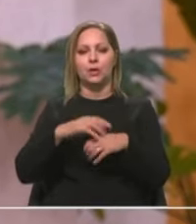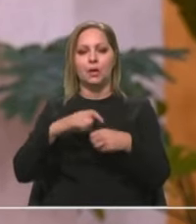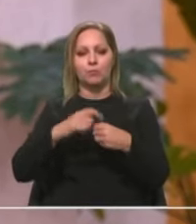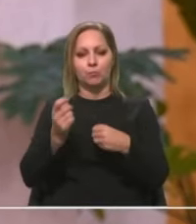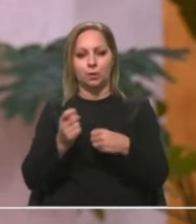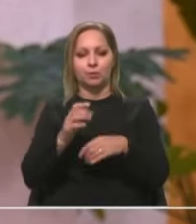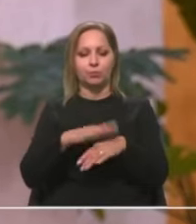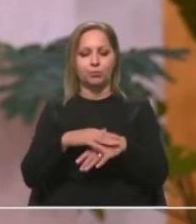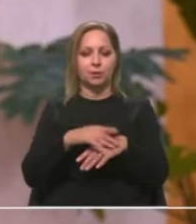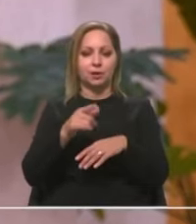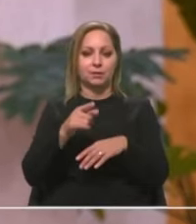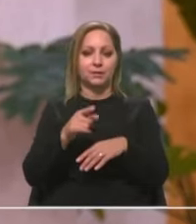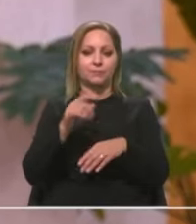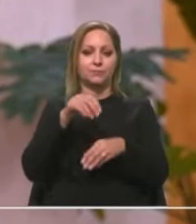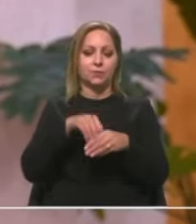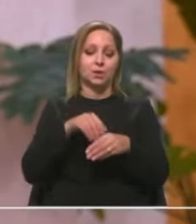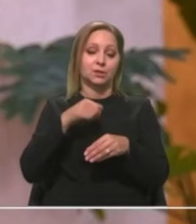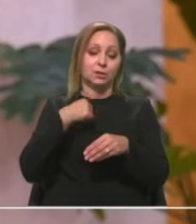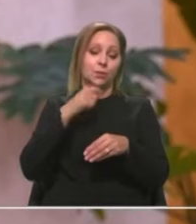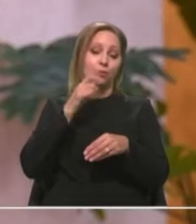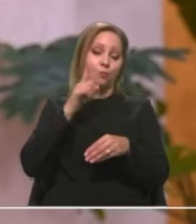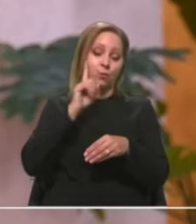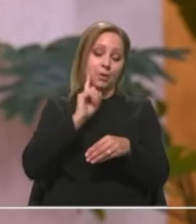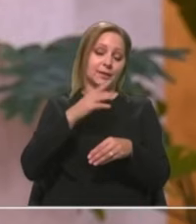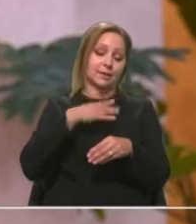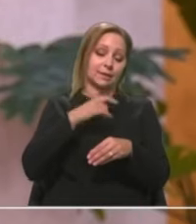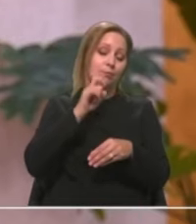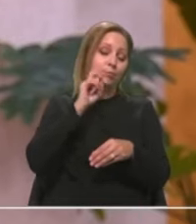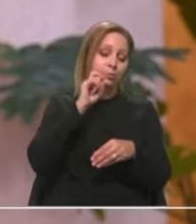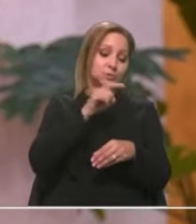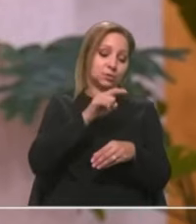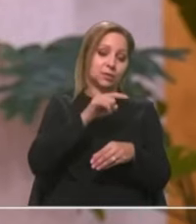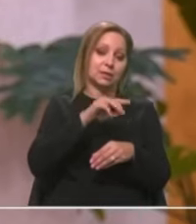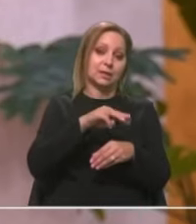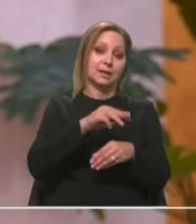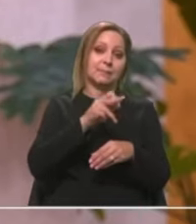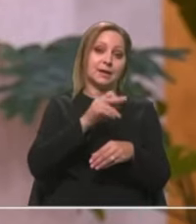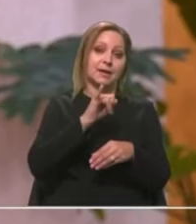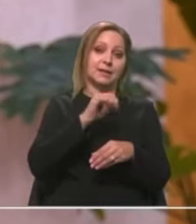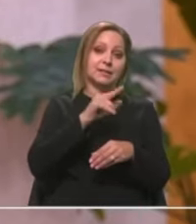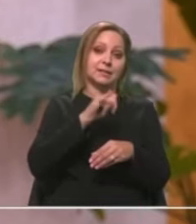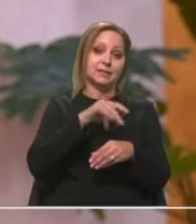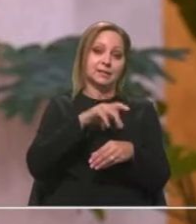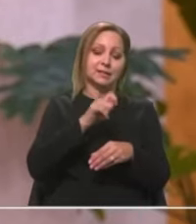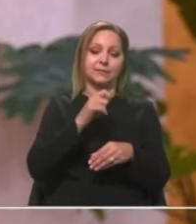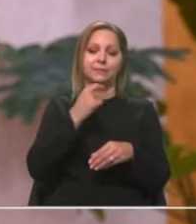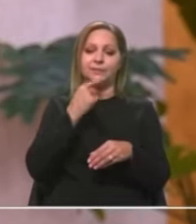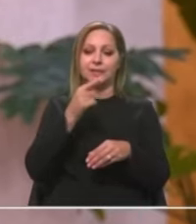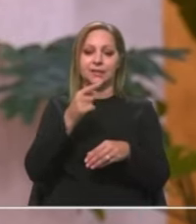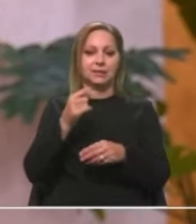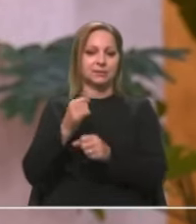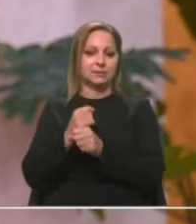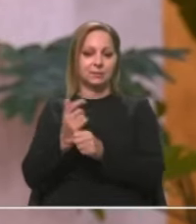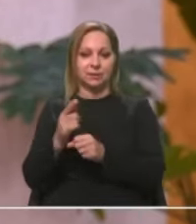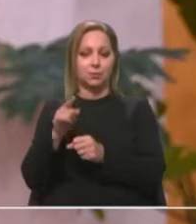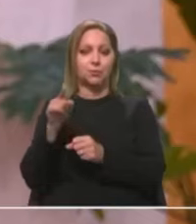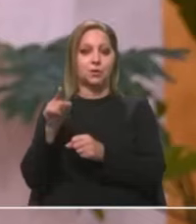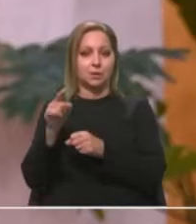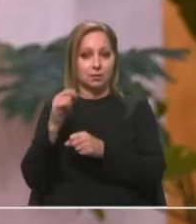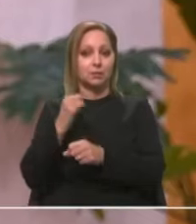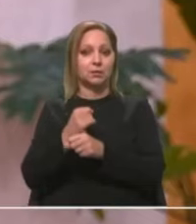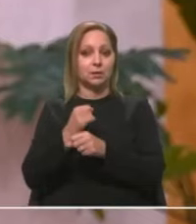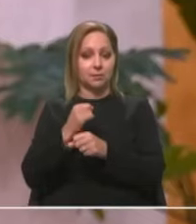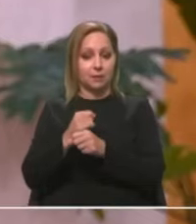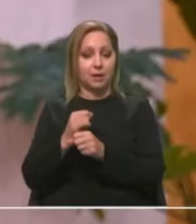proteger uma mulher, protegi a Marilyn, mas o António era maravilhoso. Isso que dizem de que não trabalha tampouco é certo. Eu fazia as tarefas